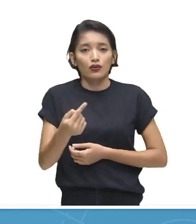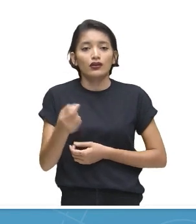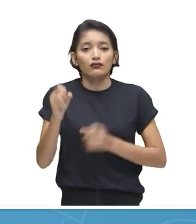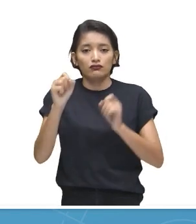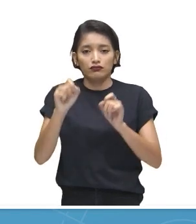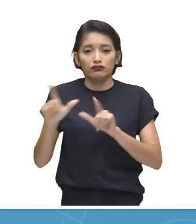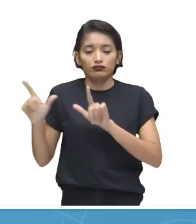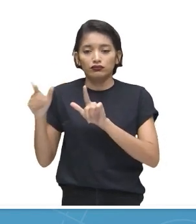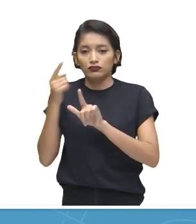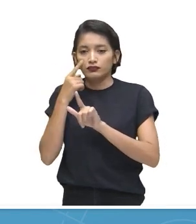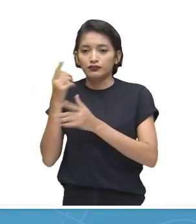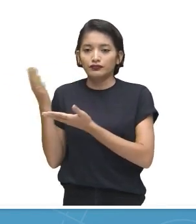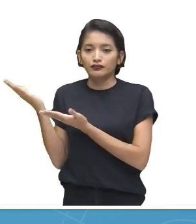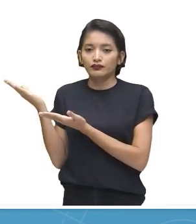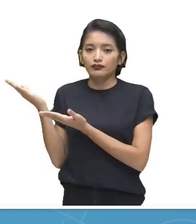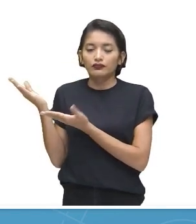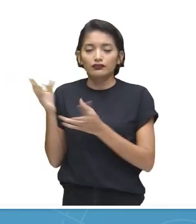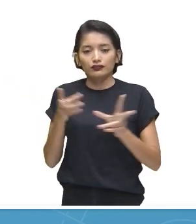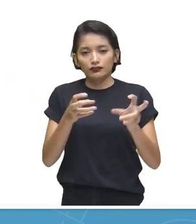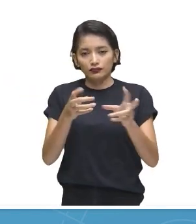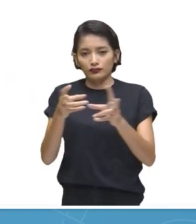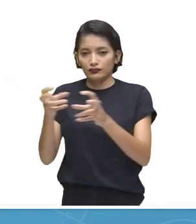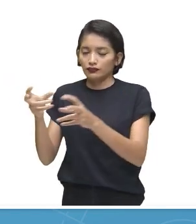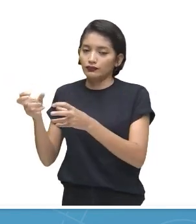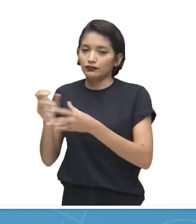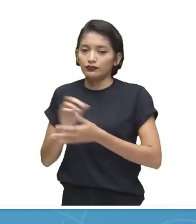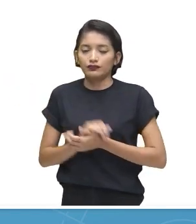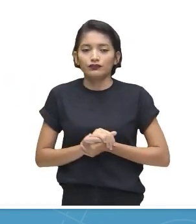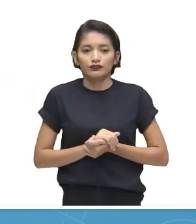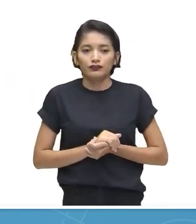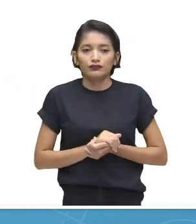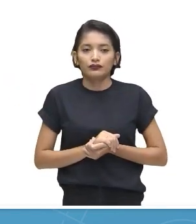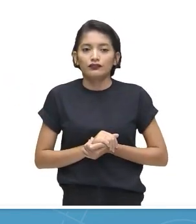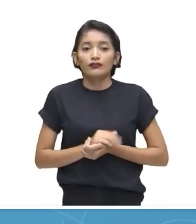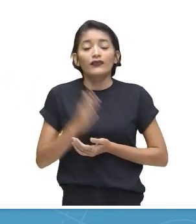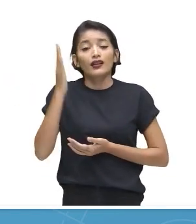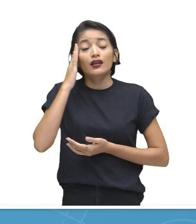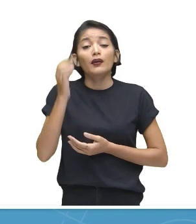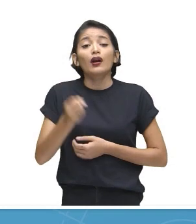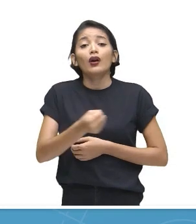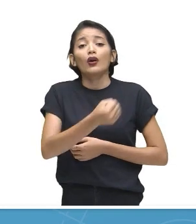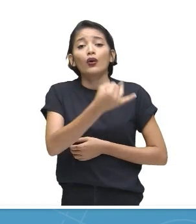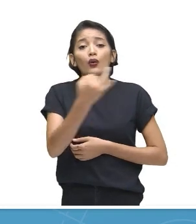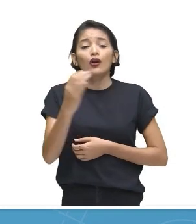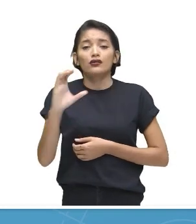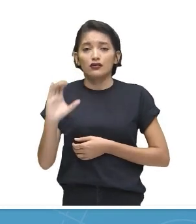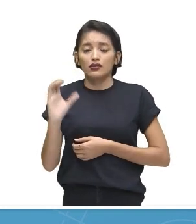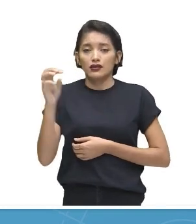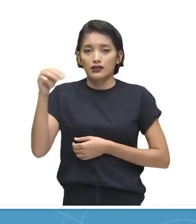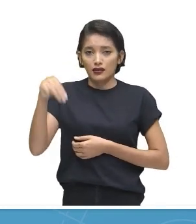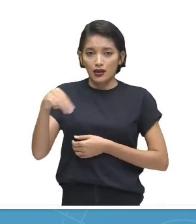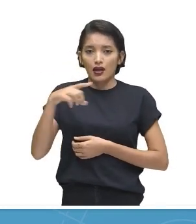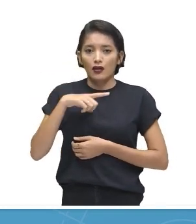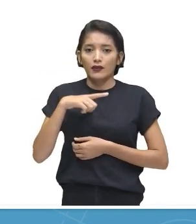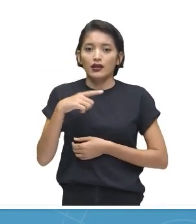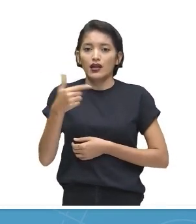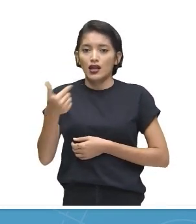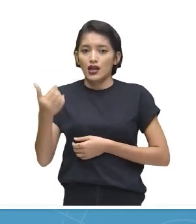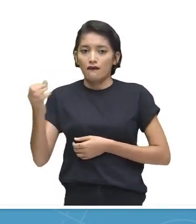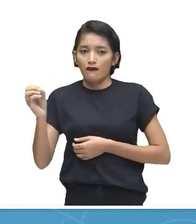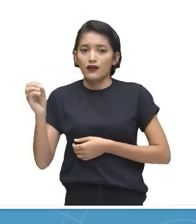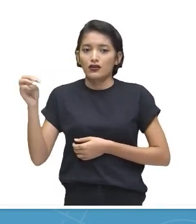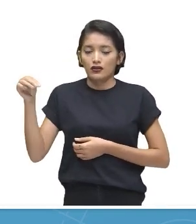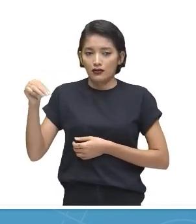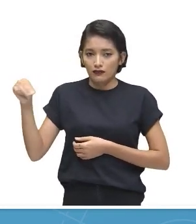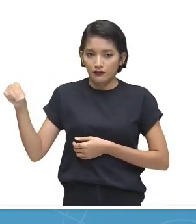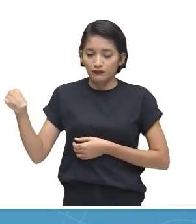imagem, a gente vai observar uma régua. E agora você quer saber quantos centímetros tem 20 milímetros.